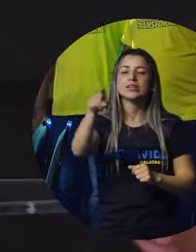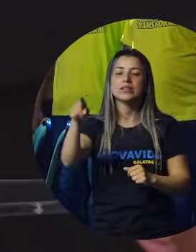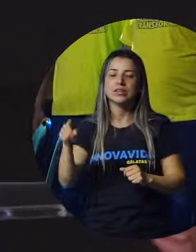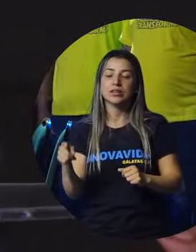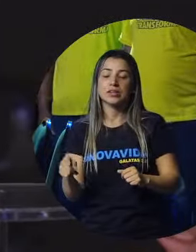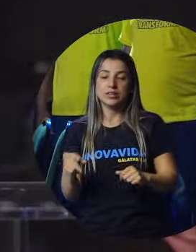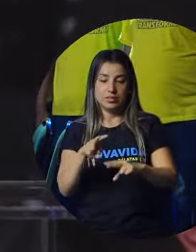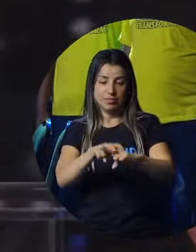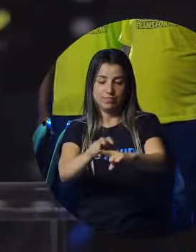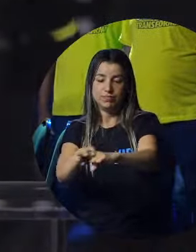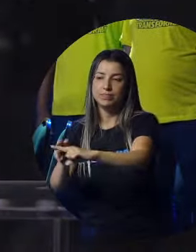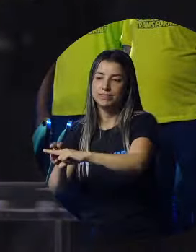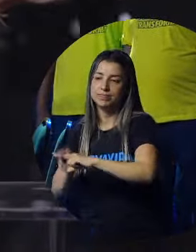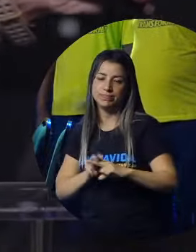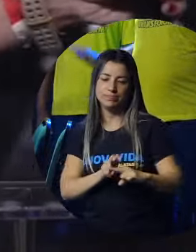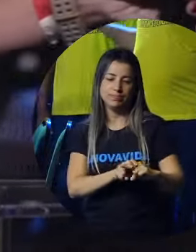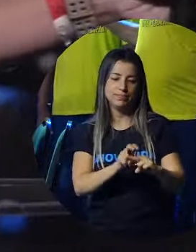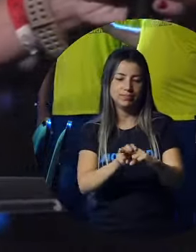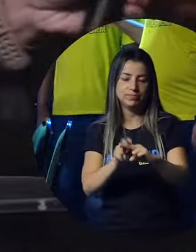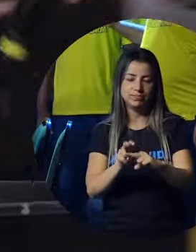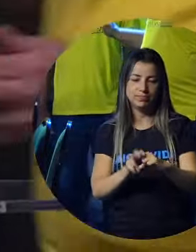sentar, querido.